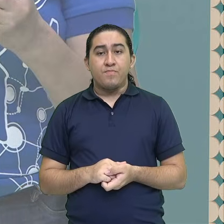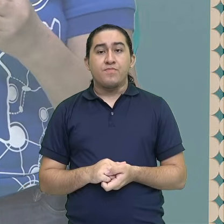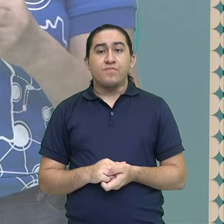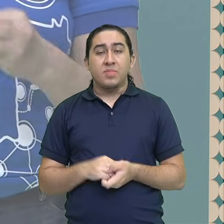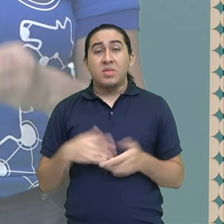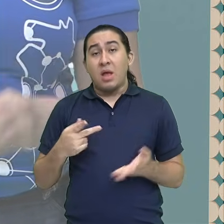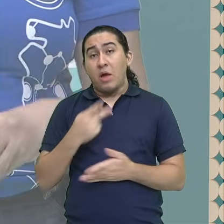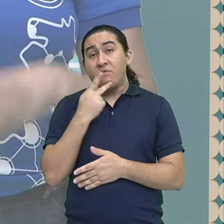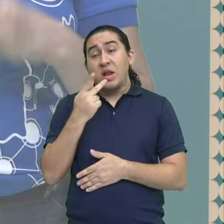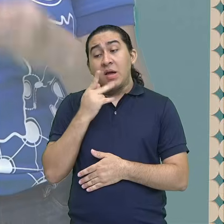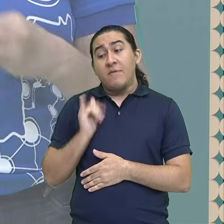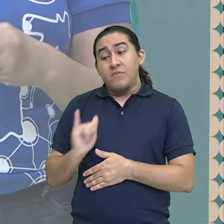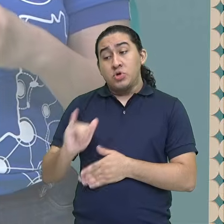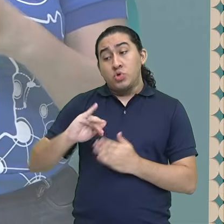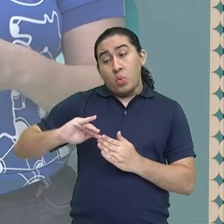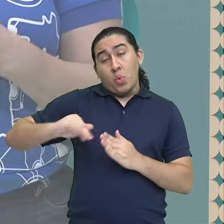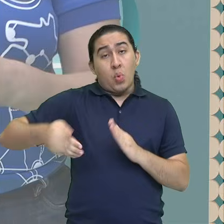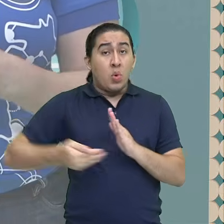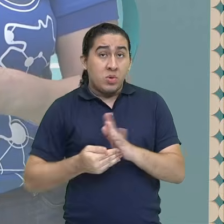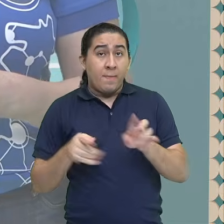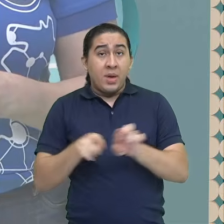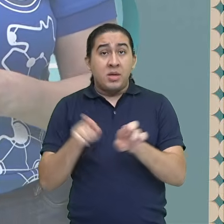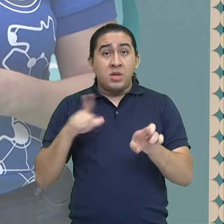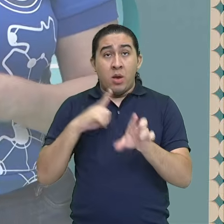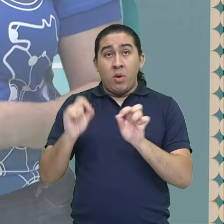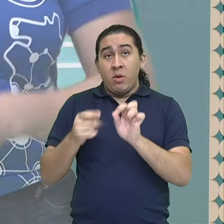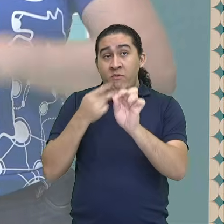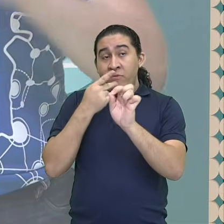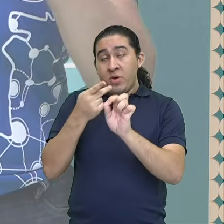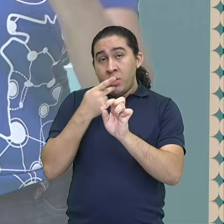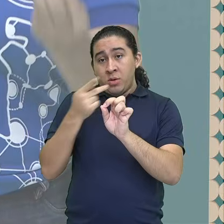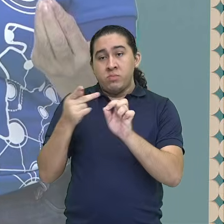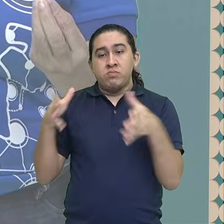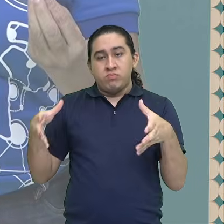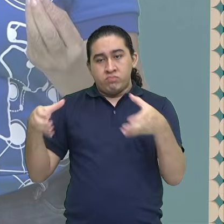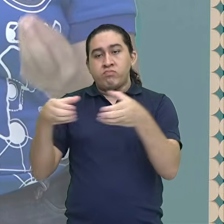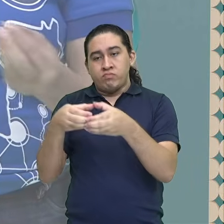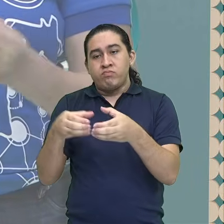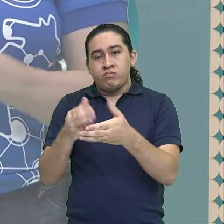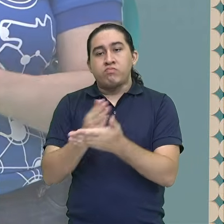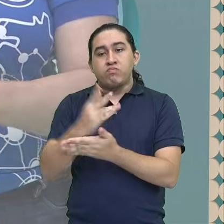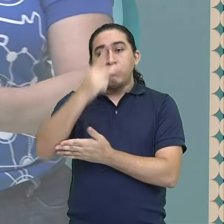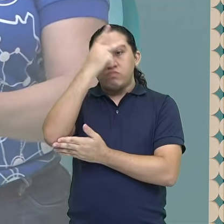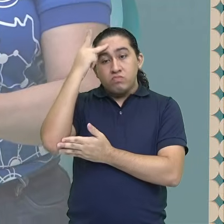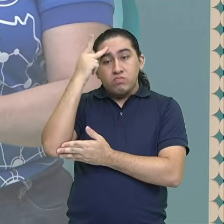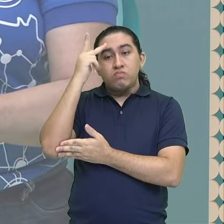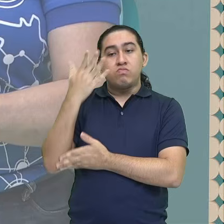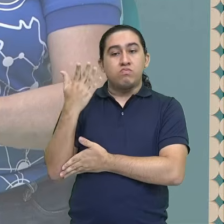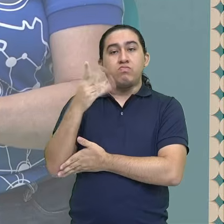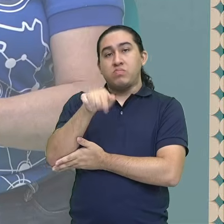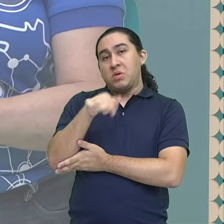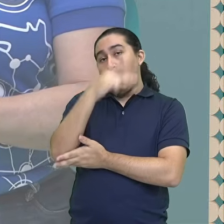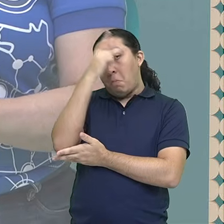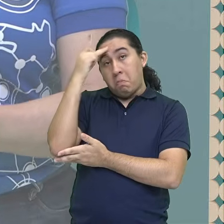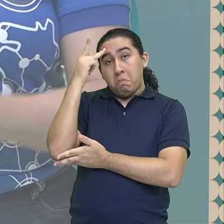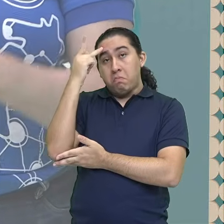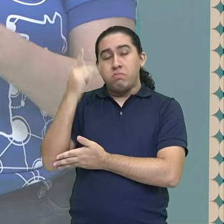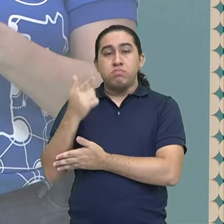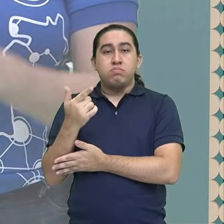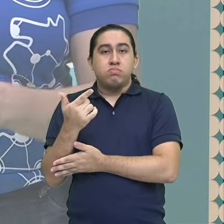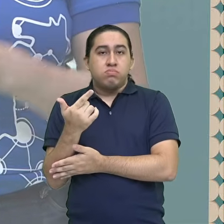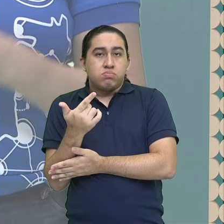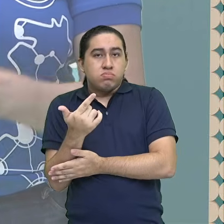todo mundo, né? Mas vou restringir essa minha fala a alguém. Então, aquela pessoa não vai, só aquela